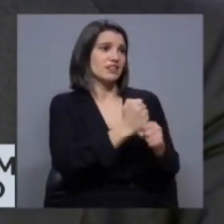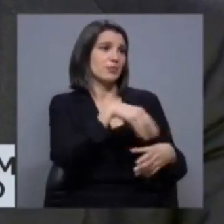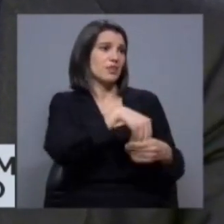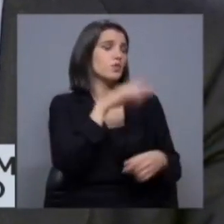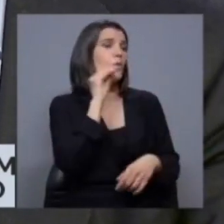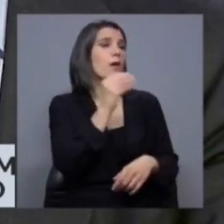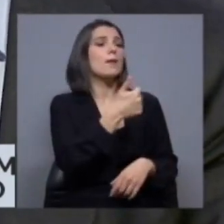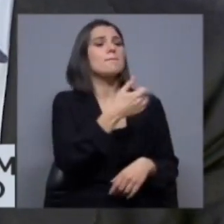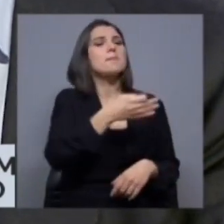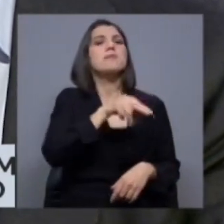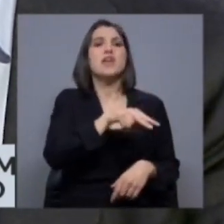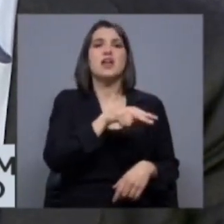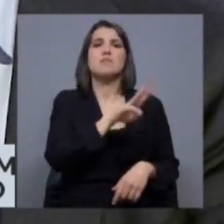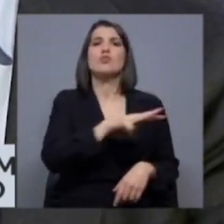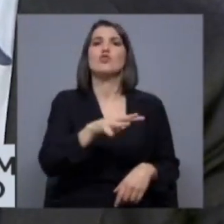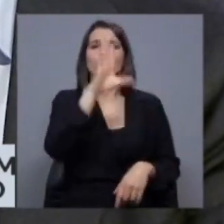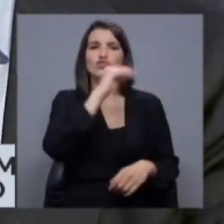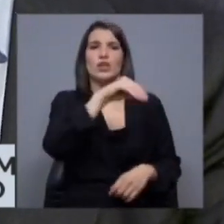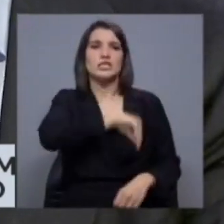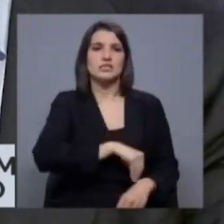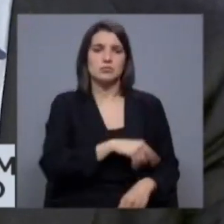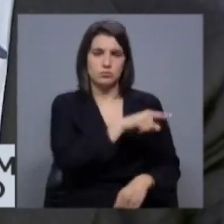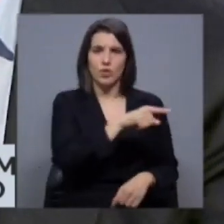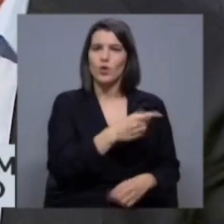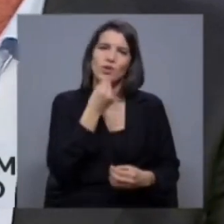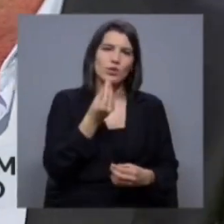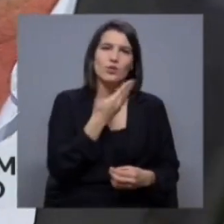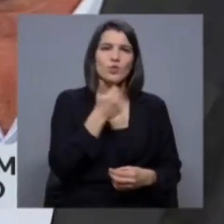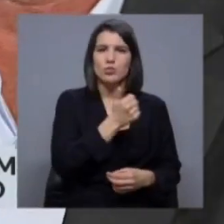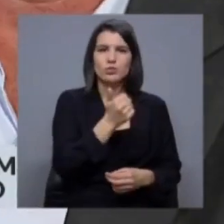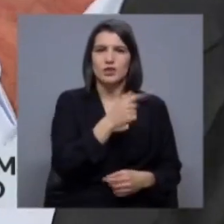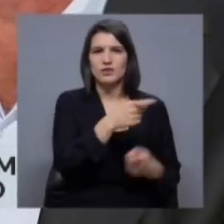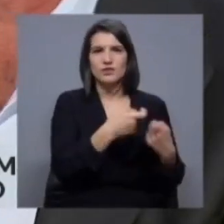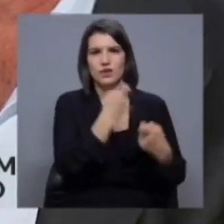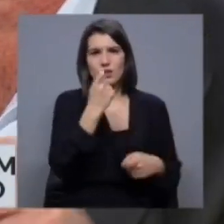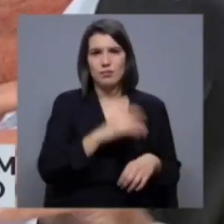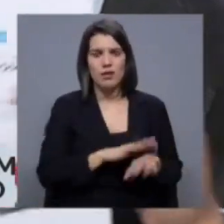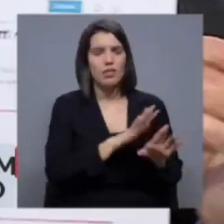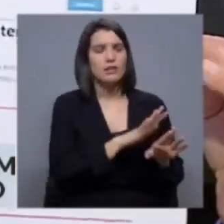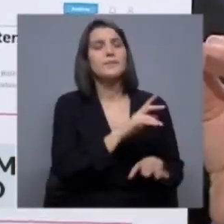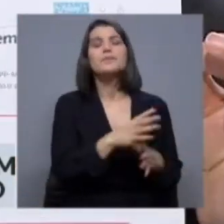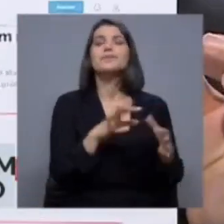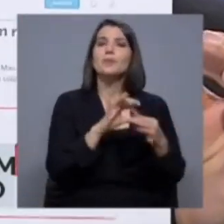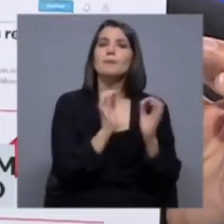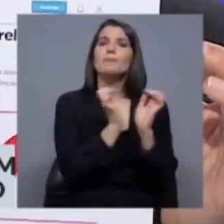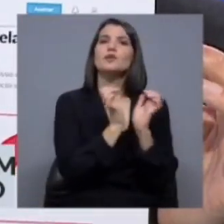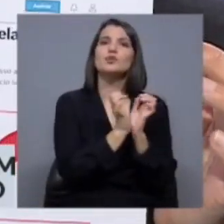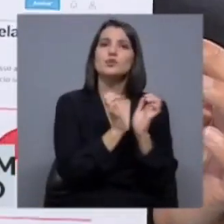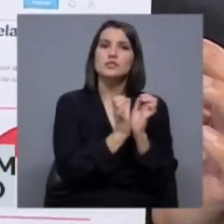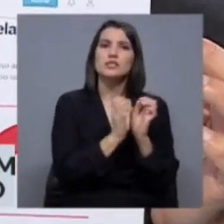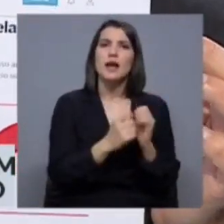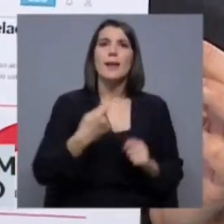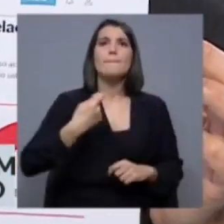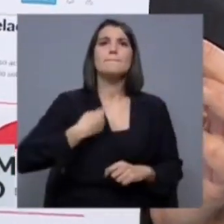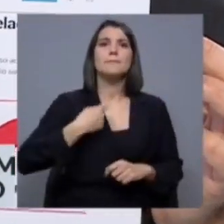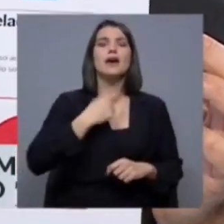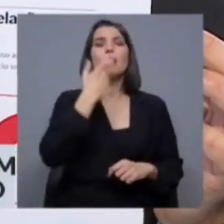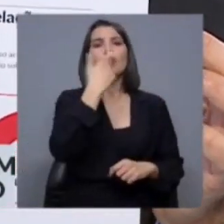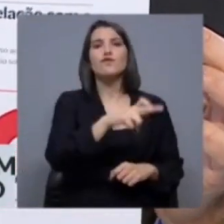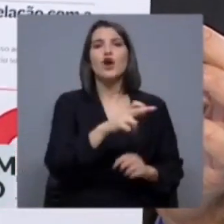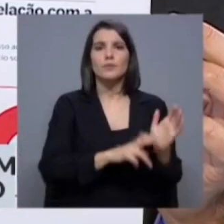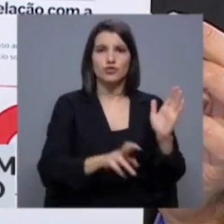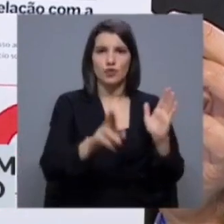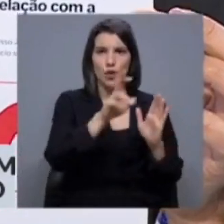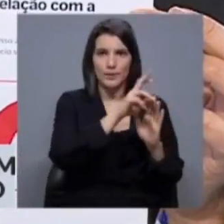o link que sabia que cês vão ser condições estão essa sociais Apenas não é bonito e não sei que vai mas vamos à Segurança Social pois as pensões aumentar as